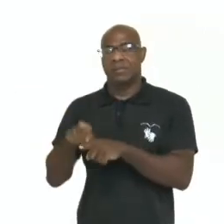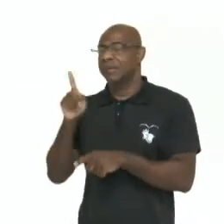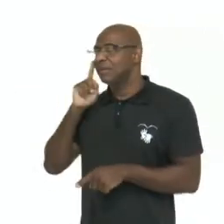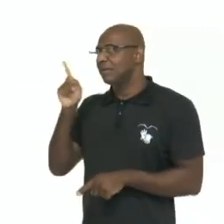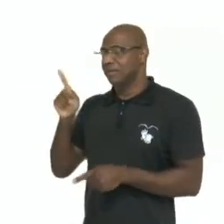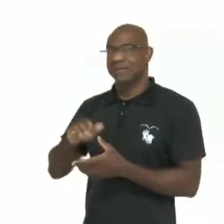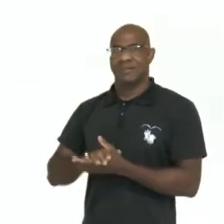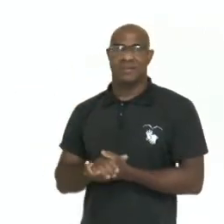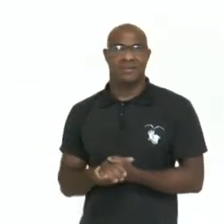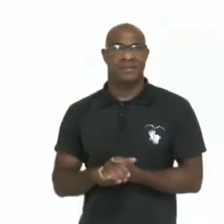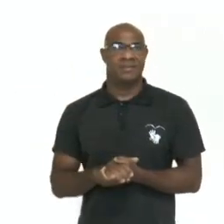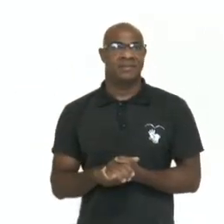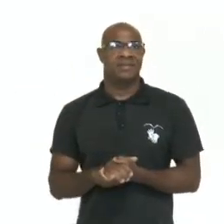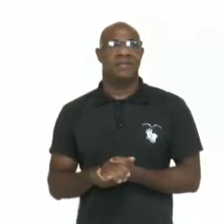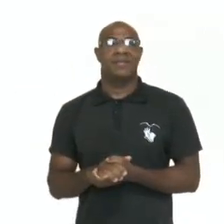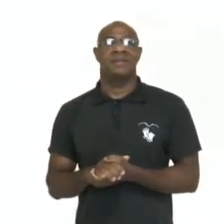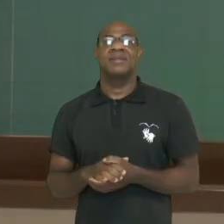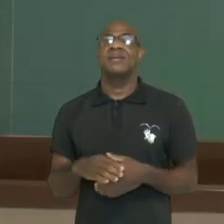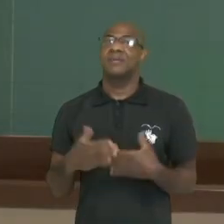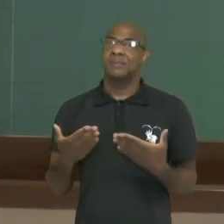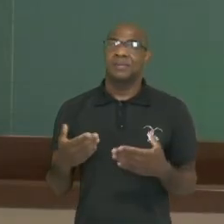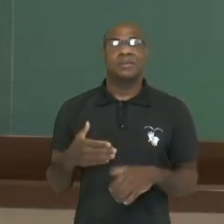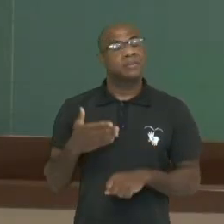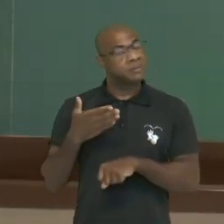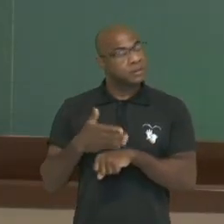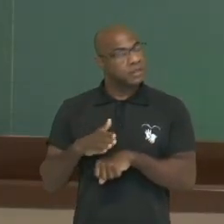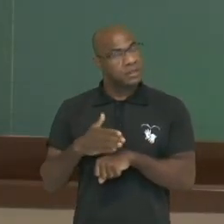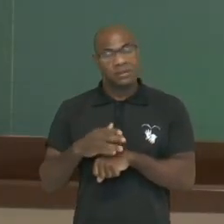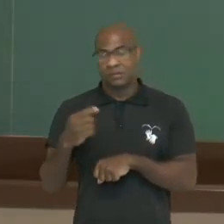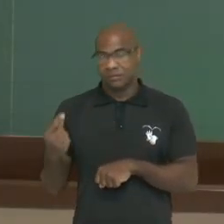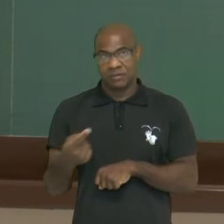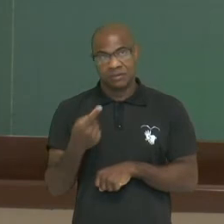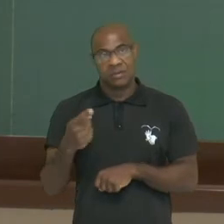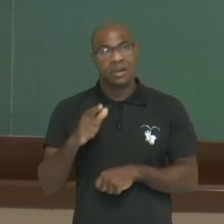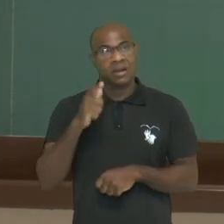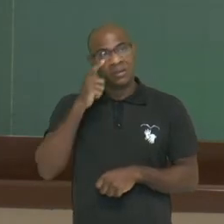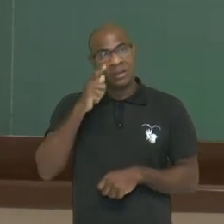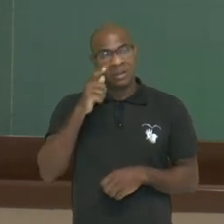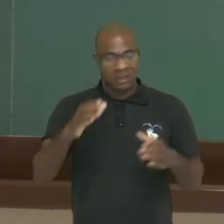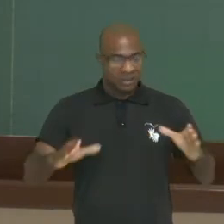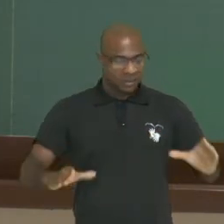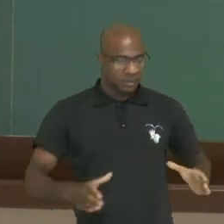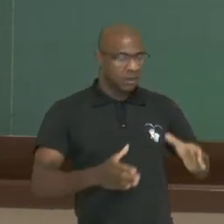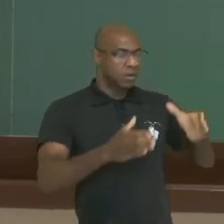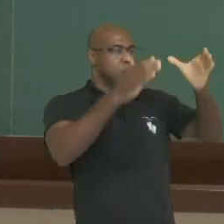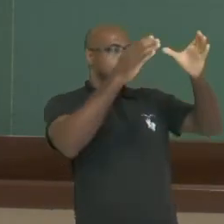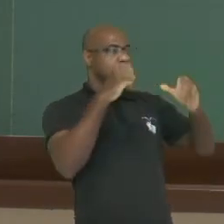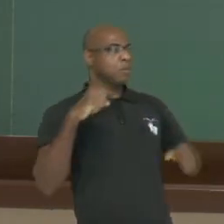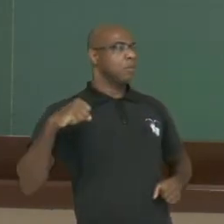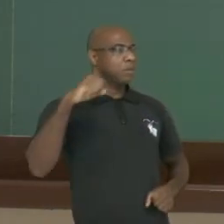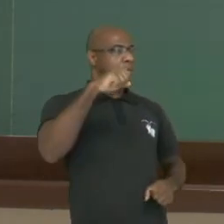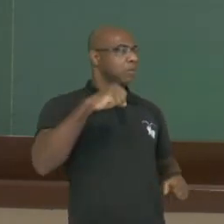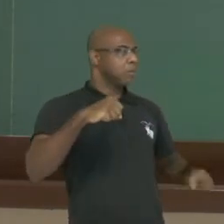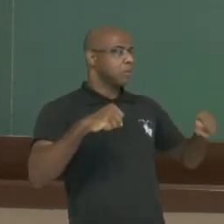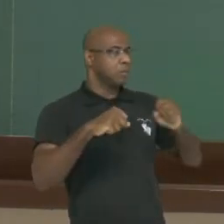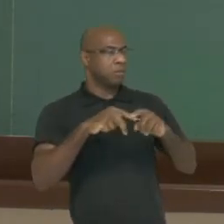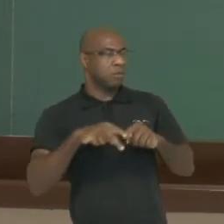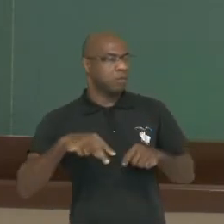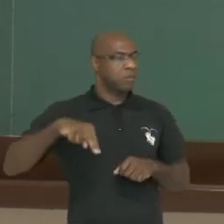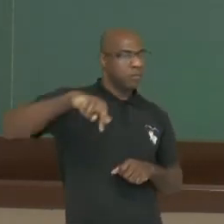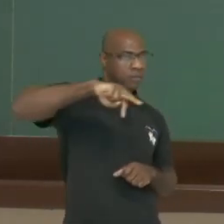que acontece. Então por isso que os treinos individuais acontecem com sacos de bater mesmo, né? Para que